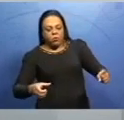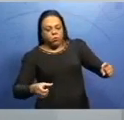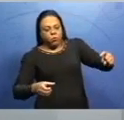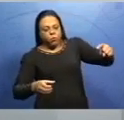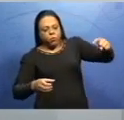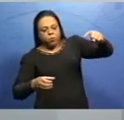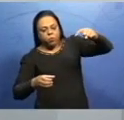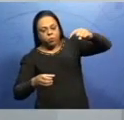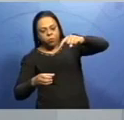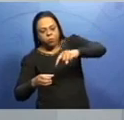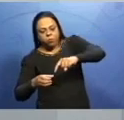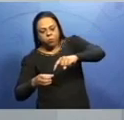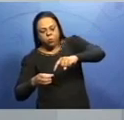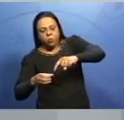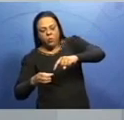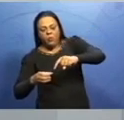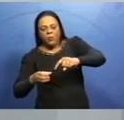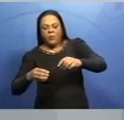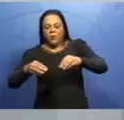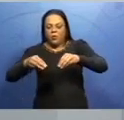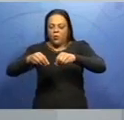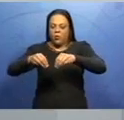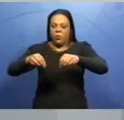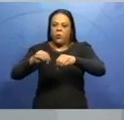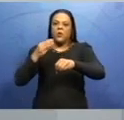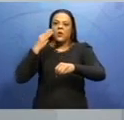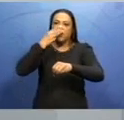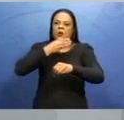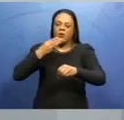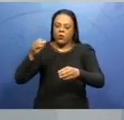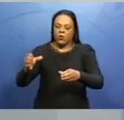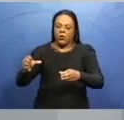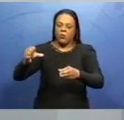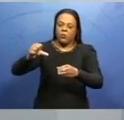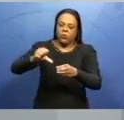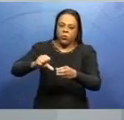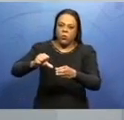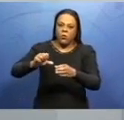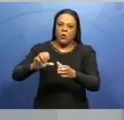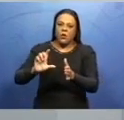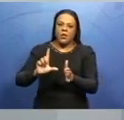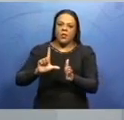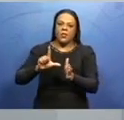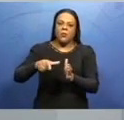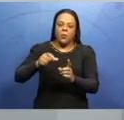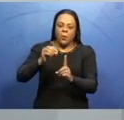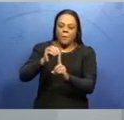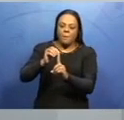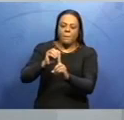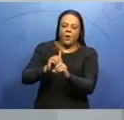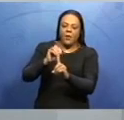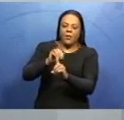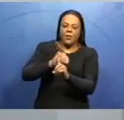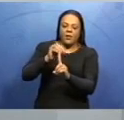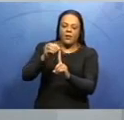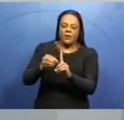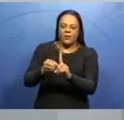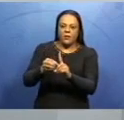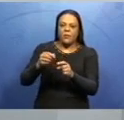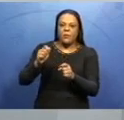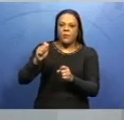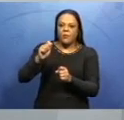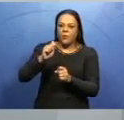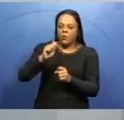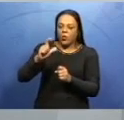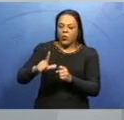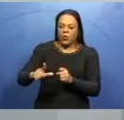açúcar. Por último, acrescente a essa massa as bananas em rodelas e o sal. Deixe